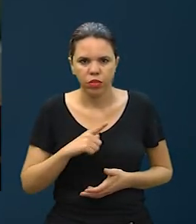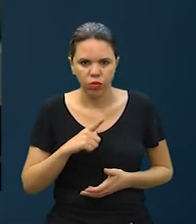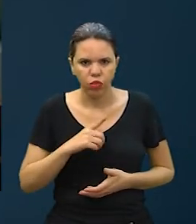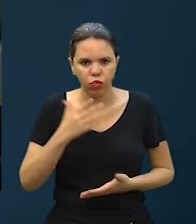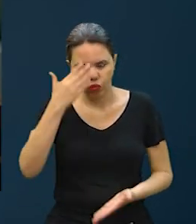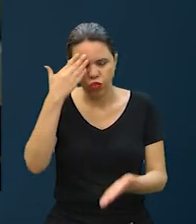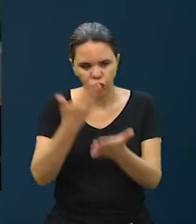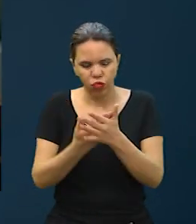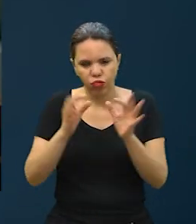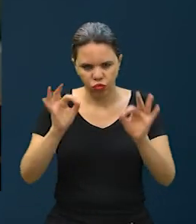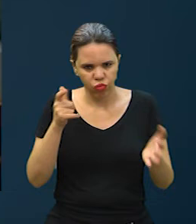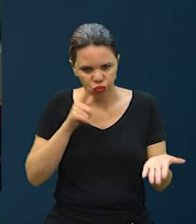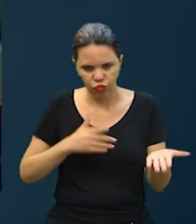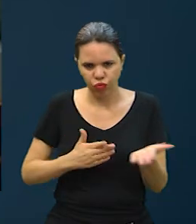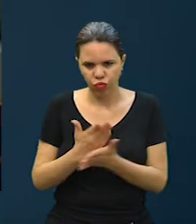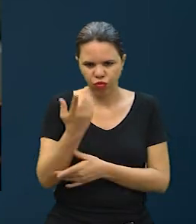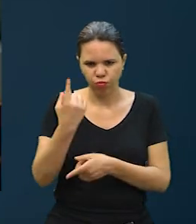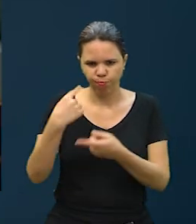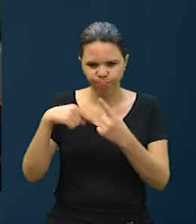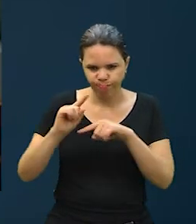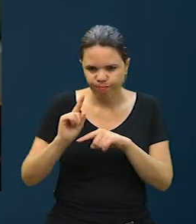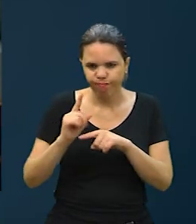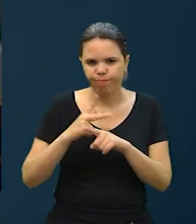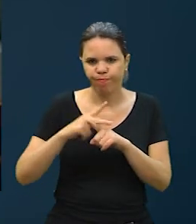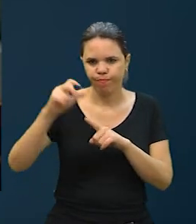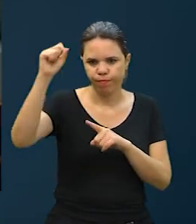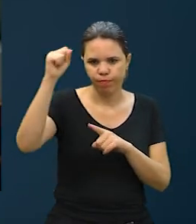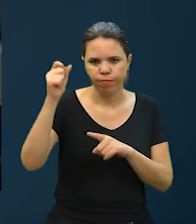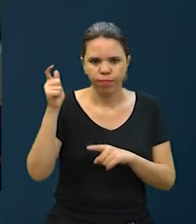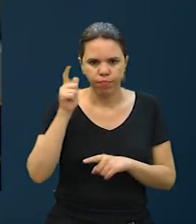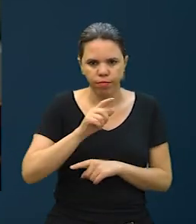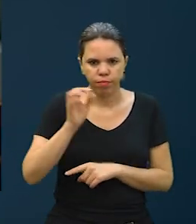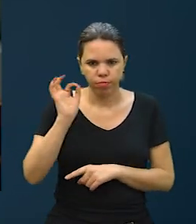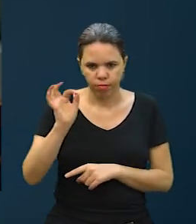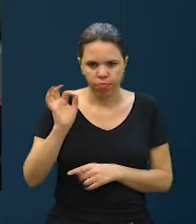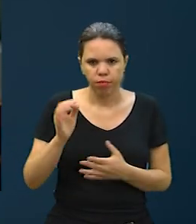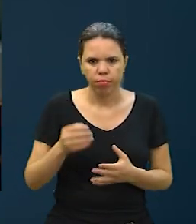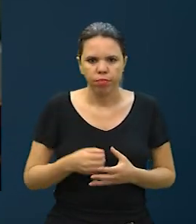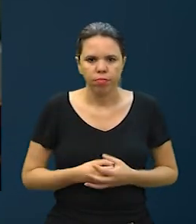eu tinha convicção que aquilo ia dar certo. Eu tinha absoluta convicção.